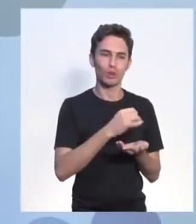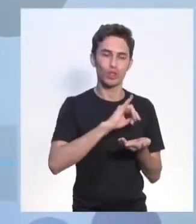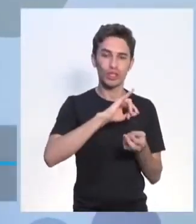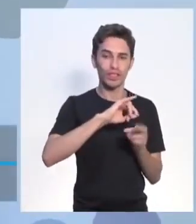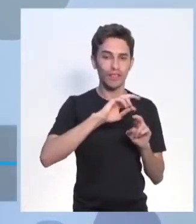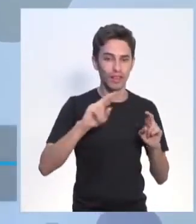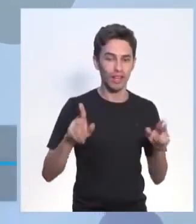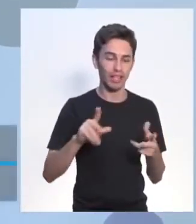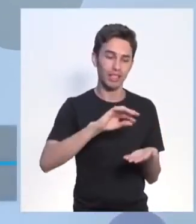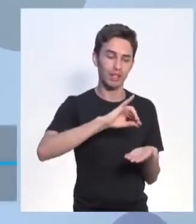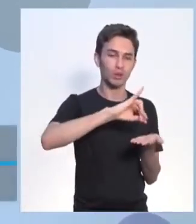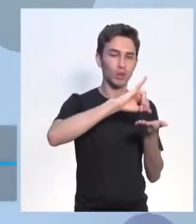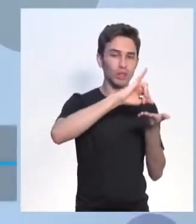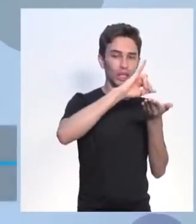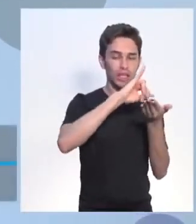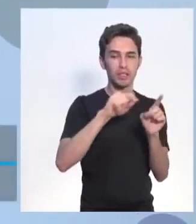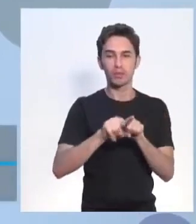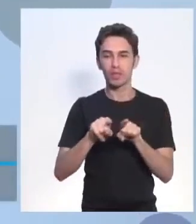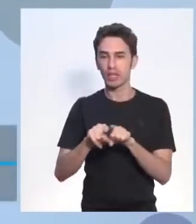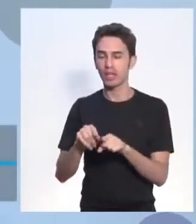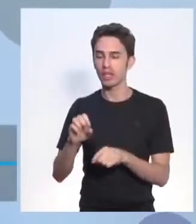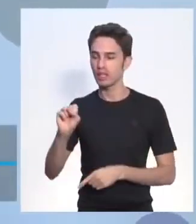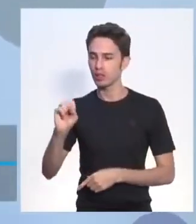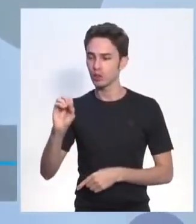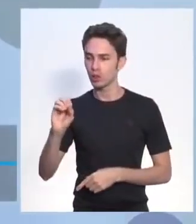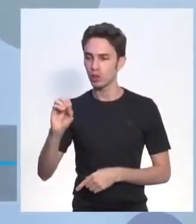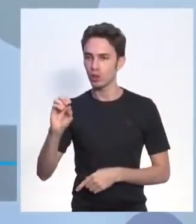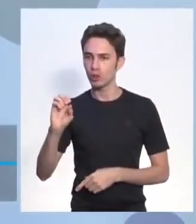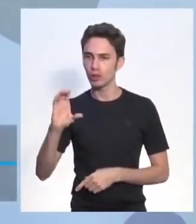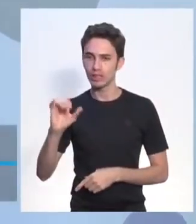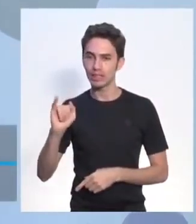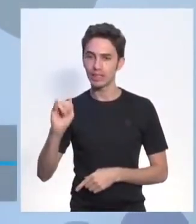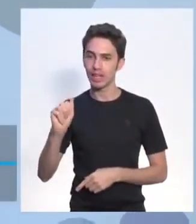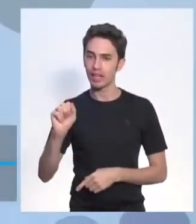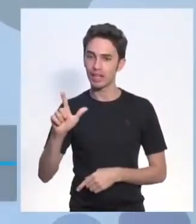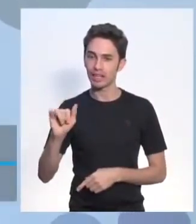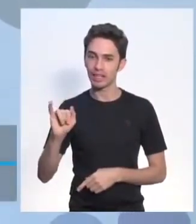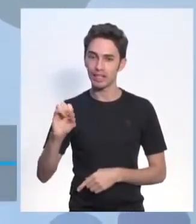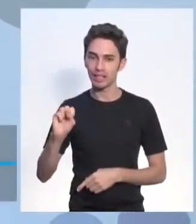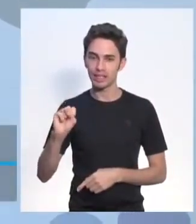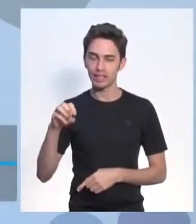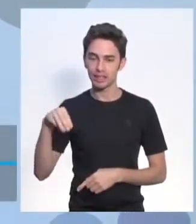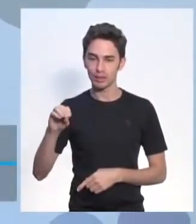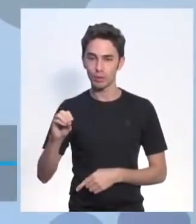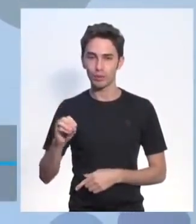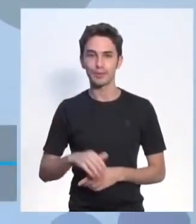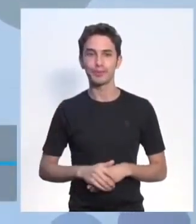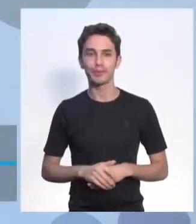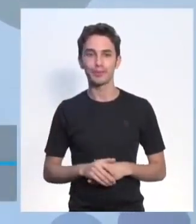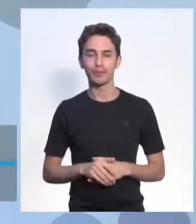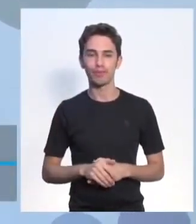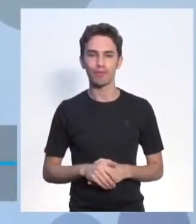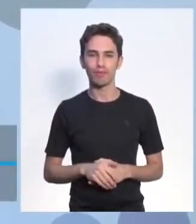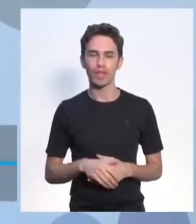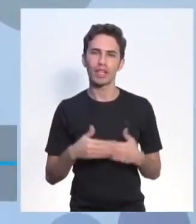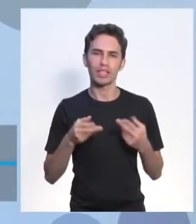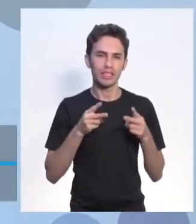e socialismo. Legal? Professor, mas a gente sempre fala aí sobre capitalismo e